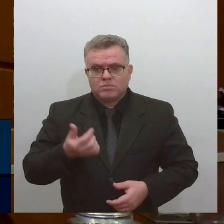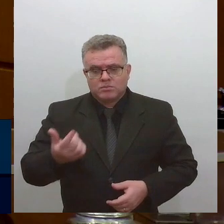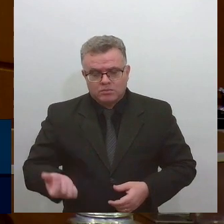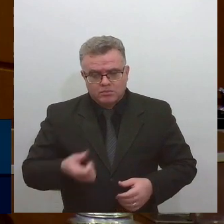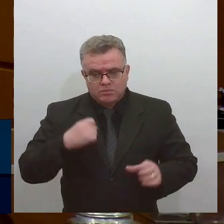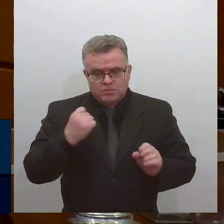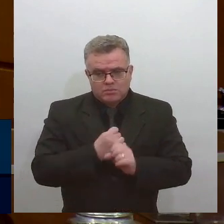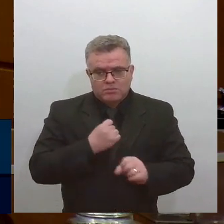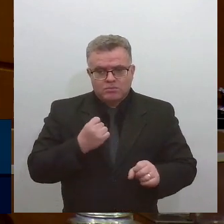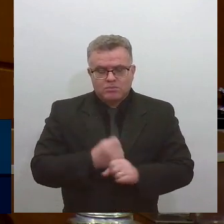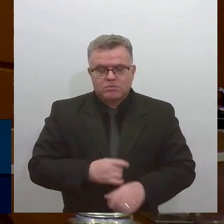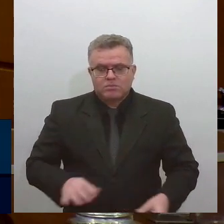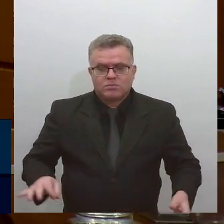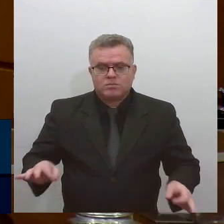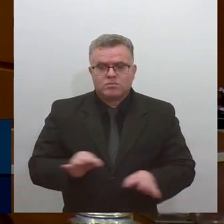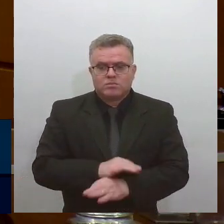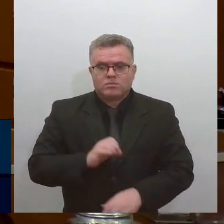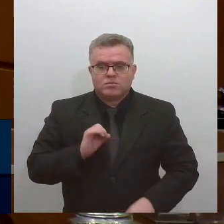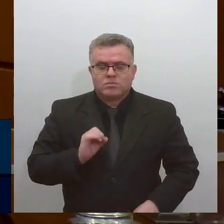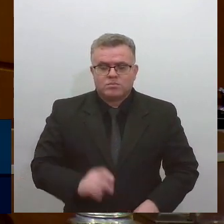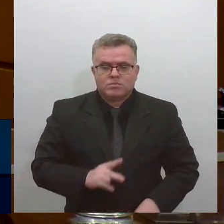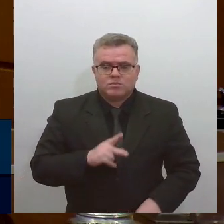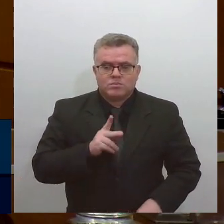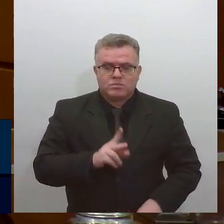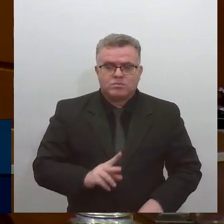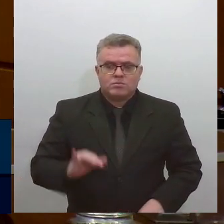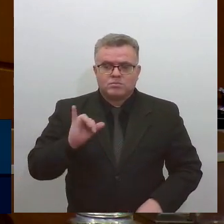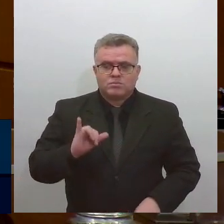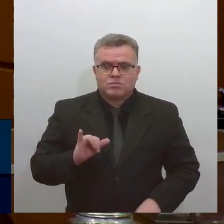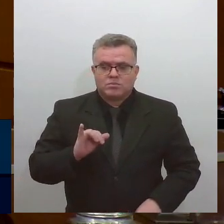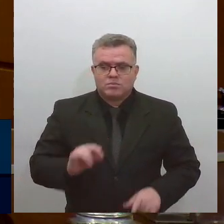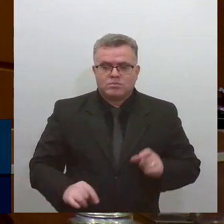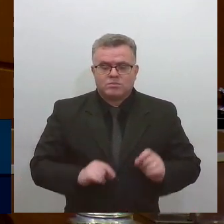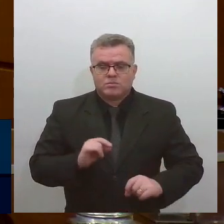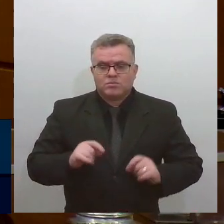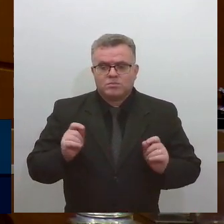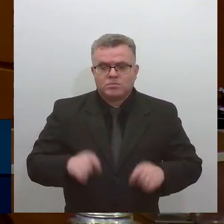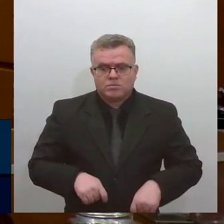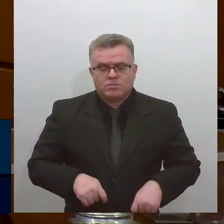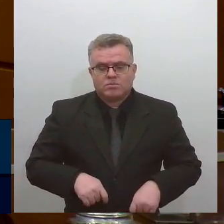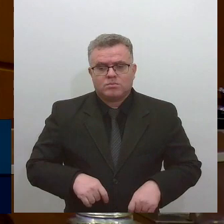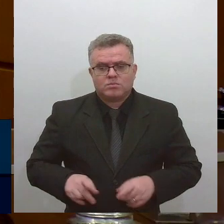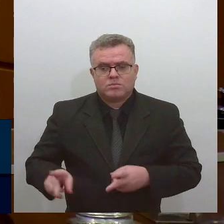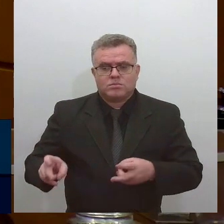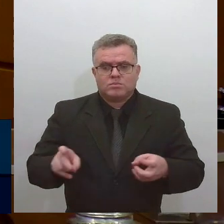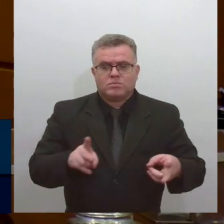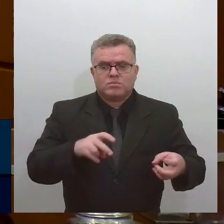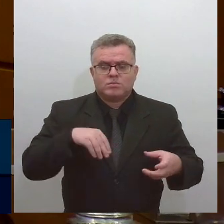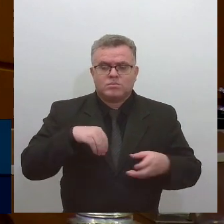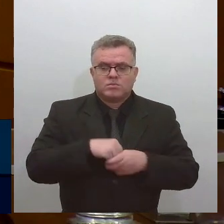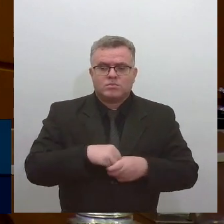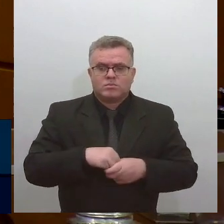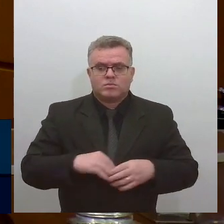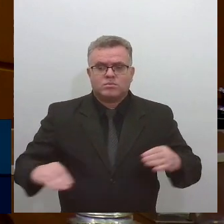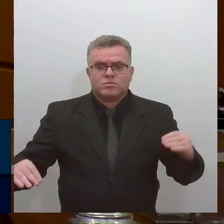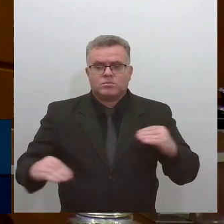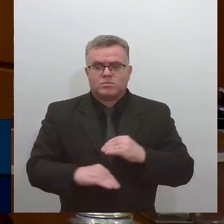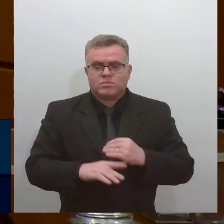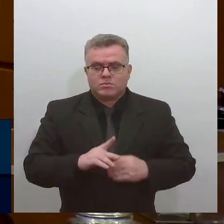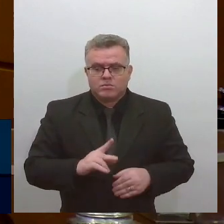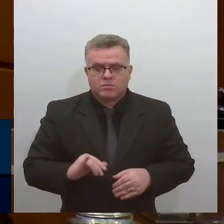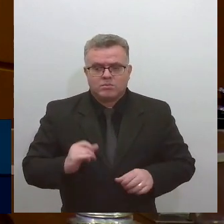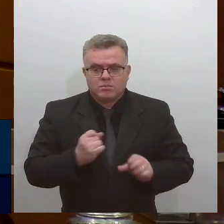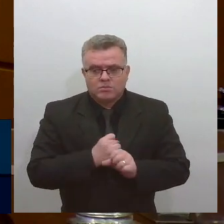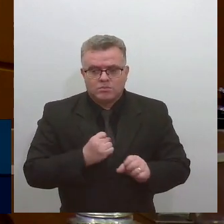faz couro com a absorção do trecho rodoviário que o denite vai fazer entre Neópolis e